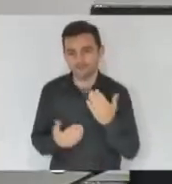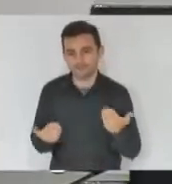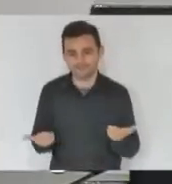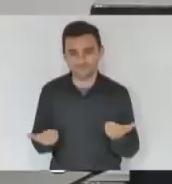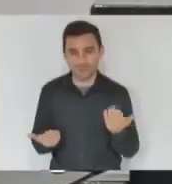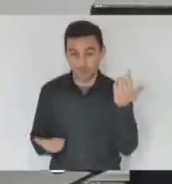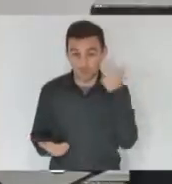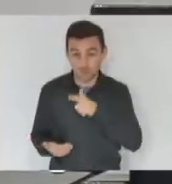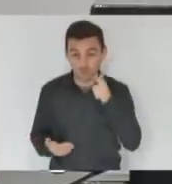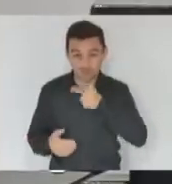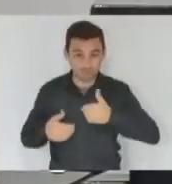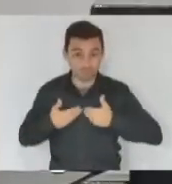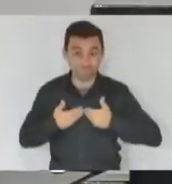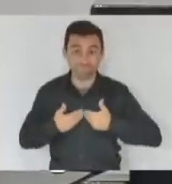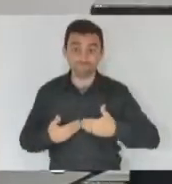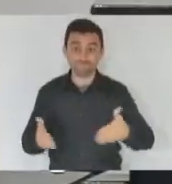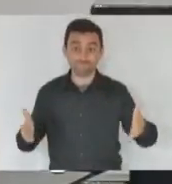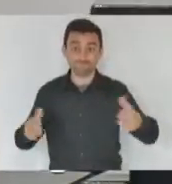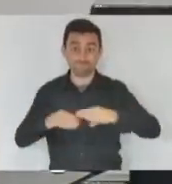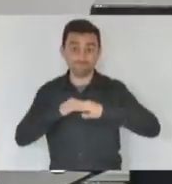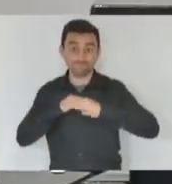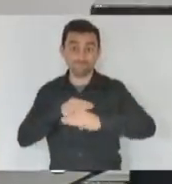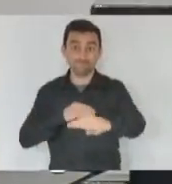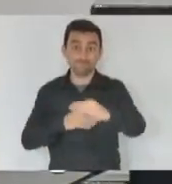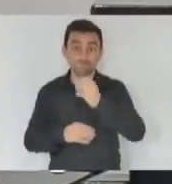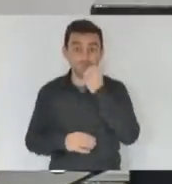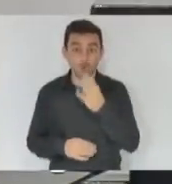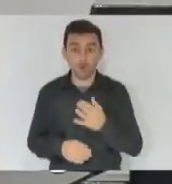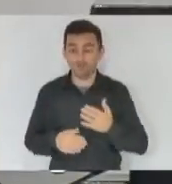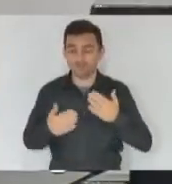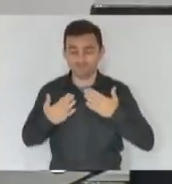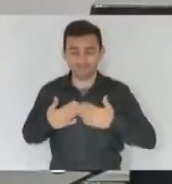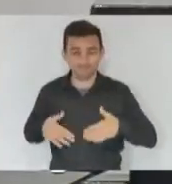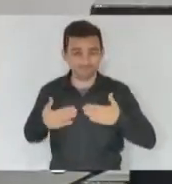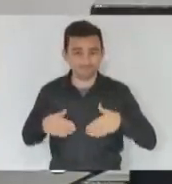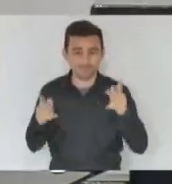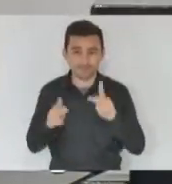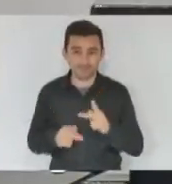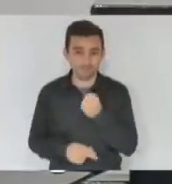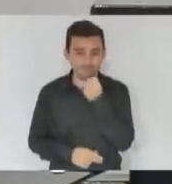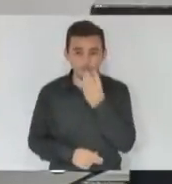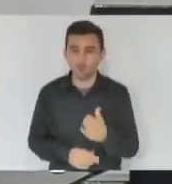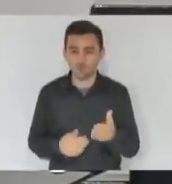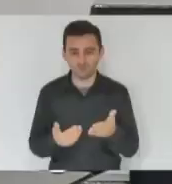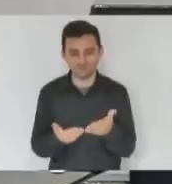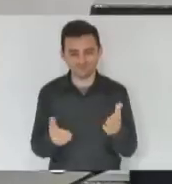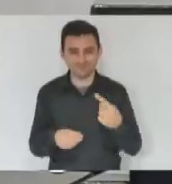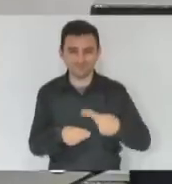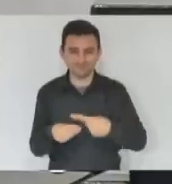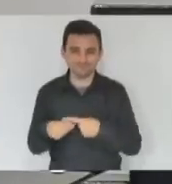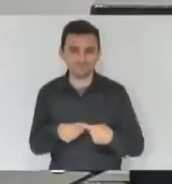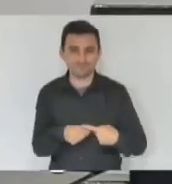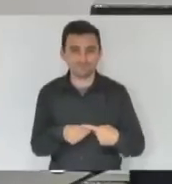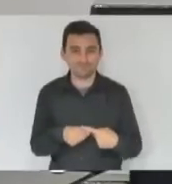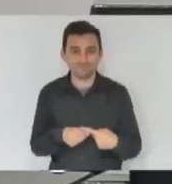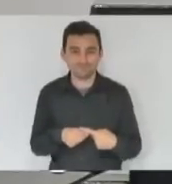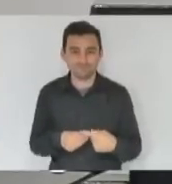abriu-se um horizonte muito próspero para esses municípios, muito embora